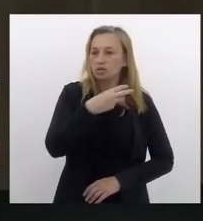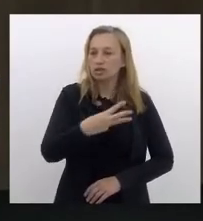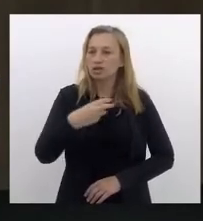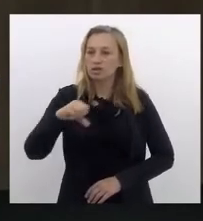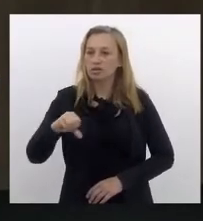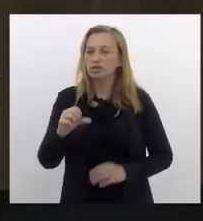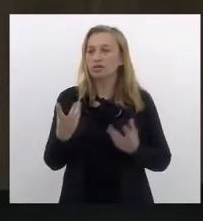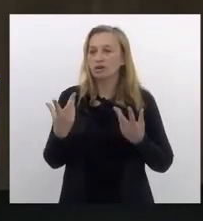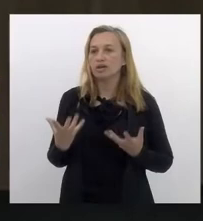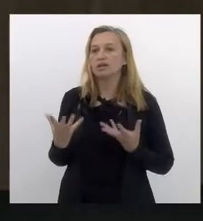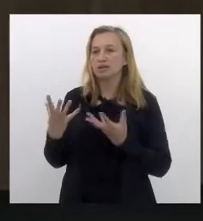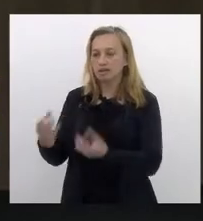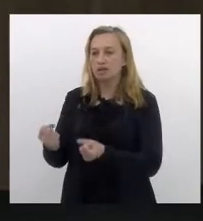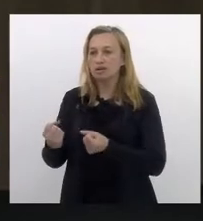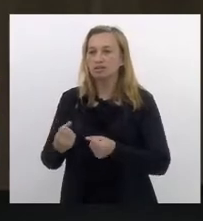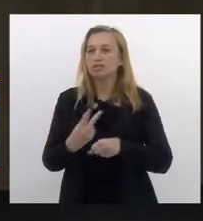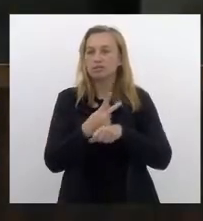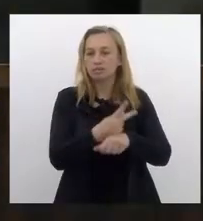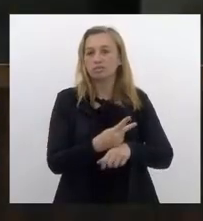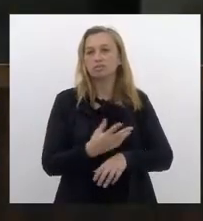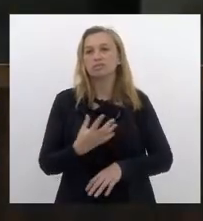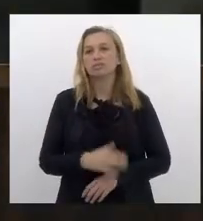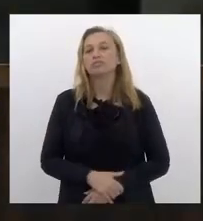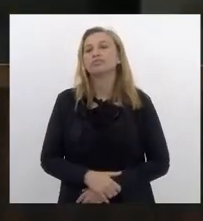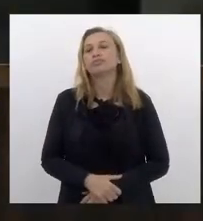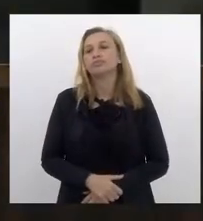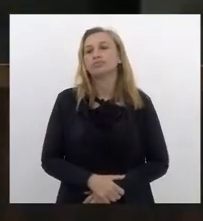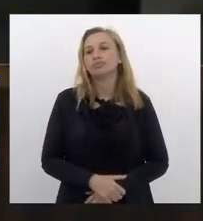mérito favorável.